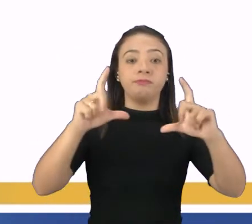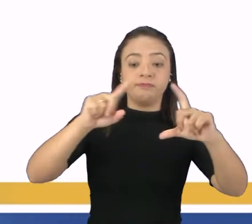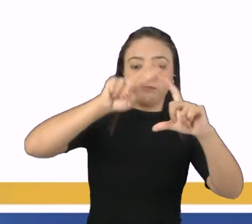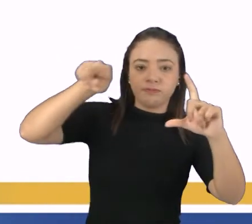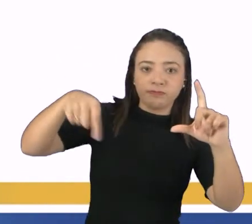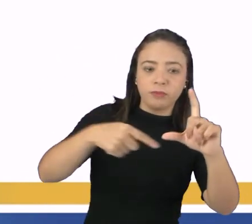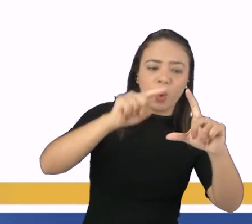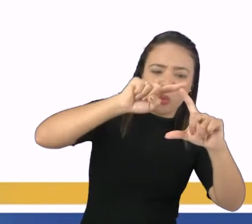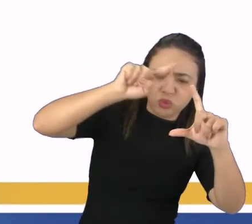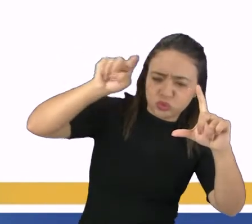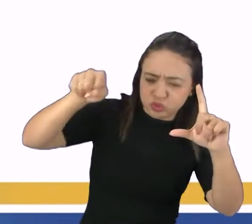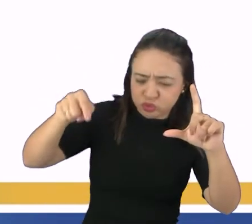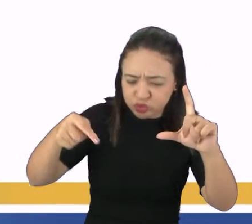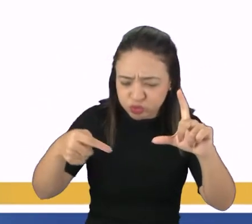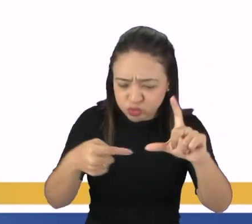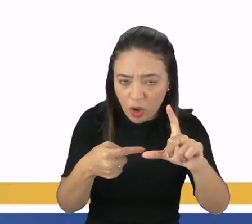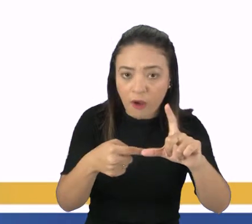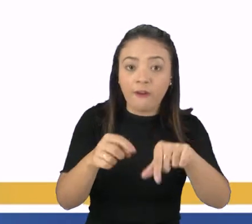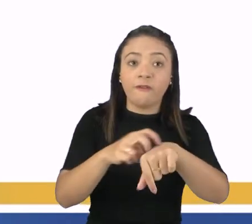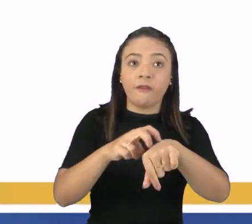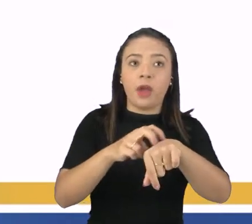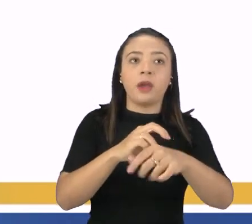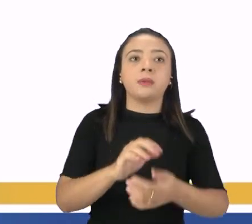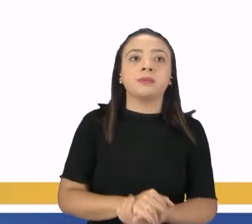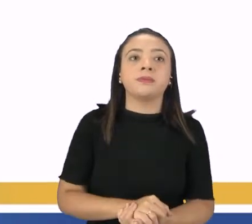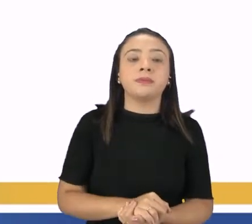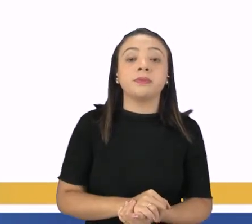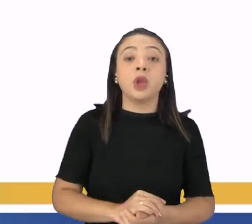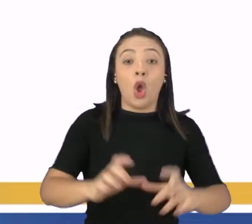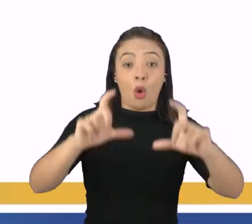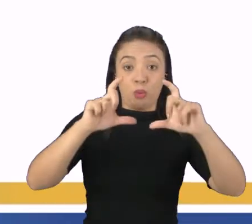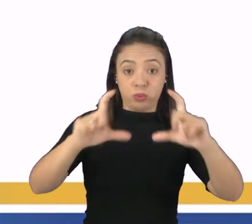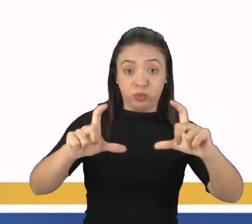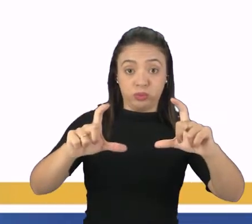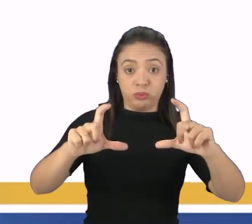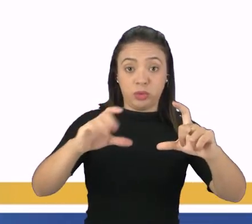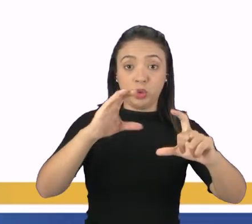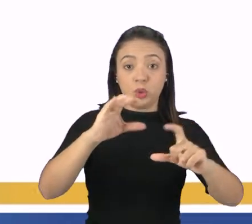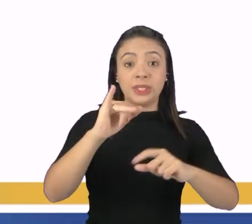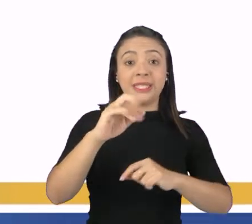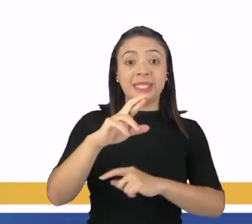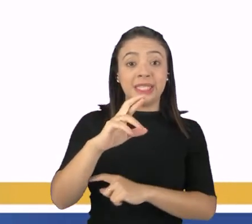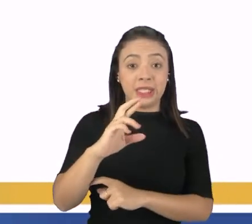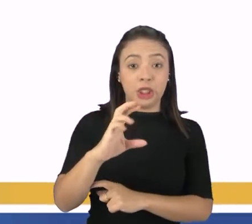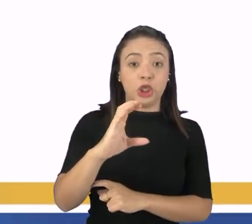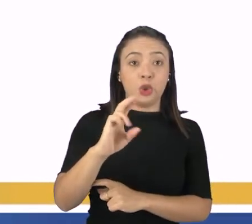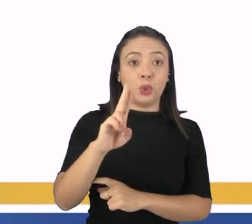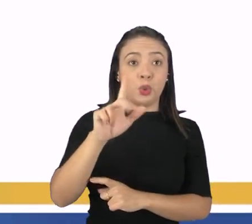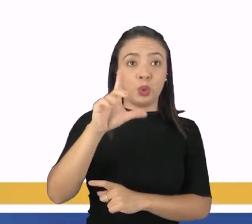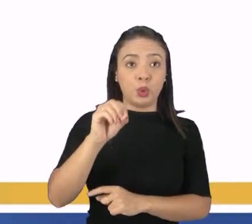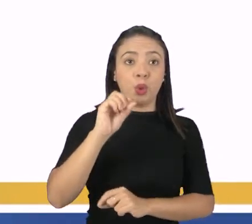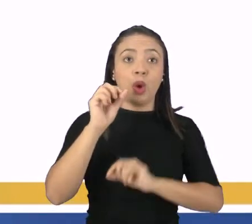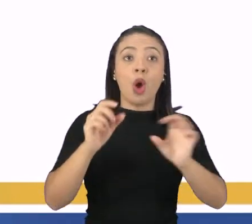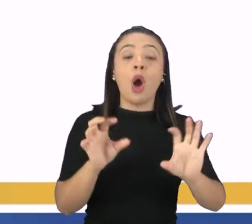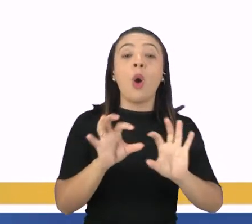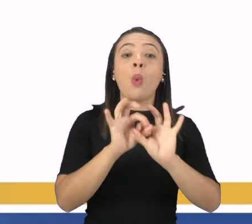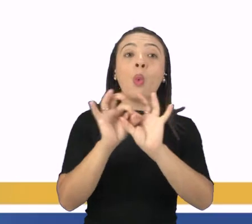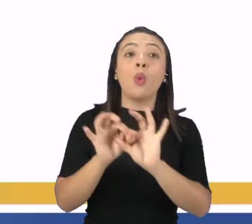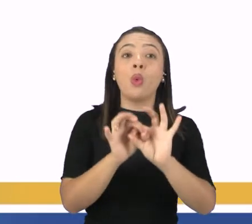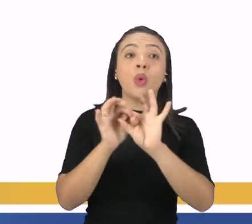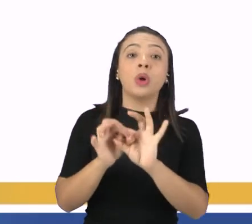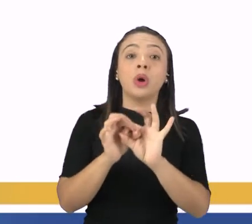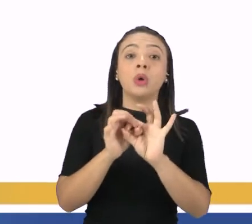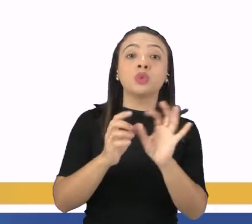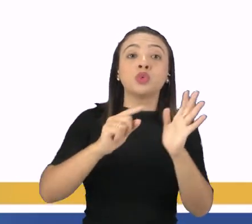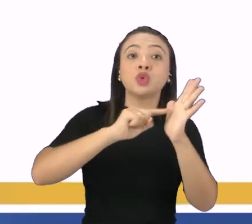figura. Já o círculo é o conjunto de pontos resultantes da união entre uma circunferência e seus pontos